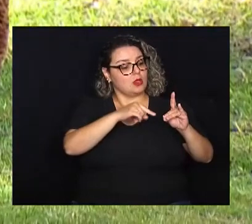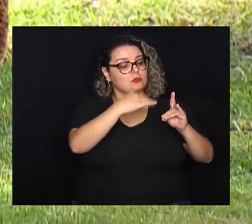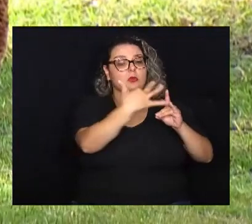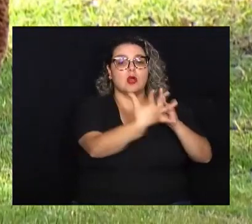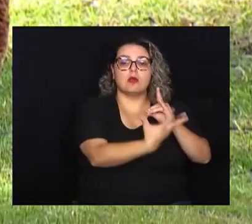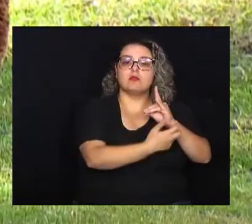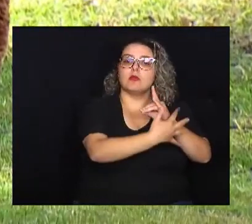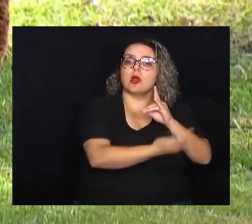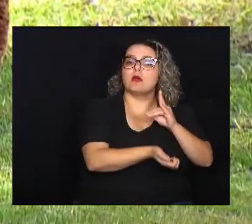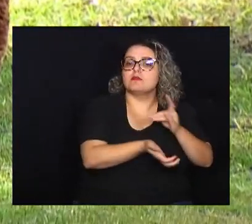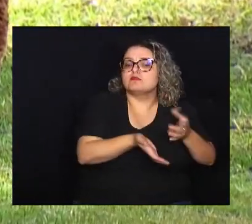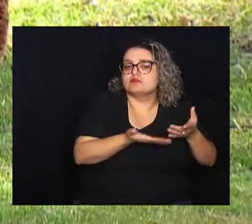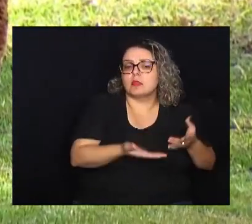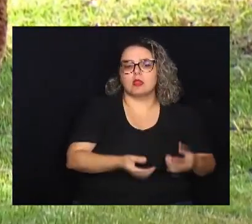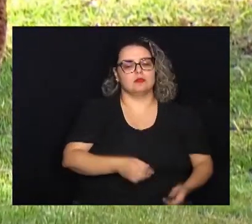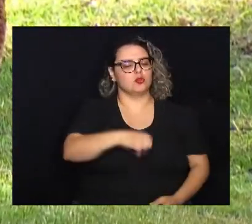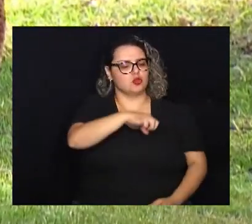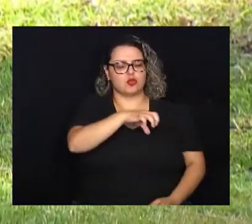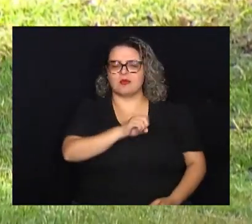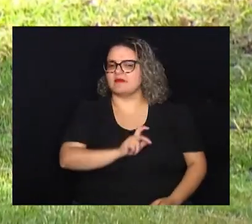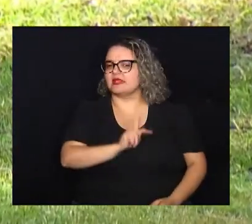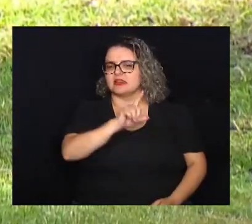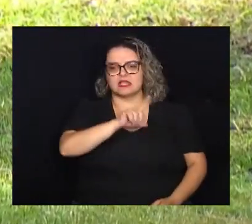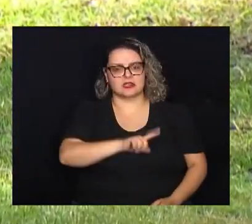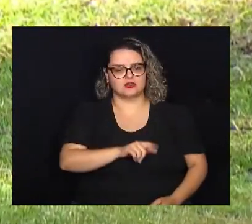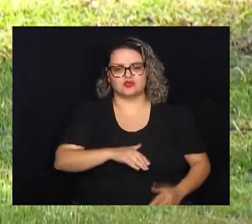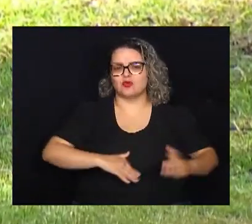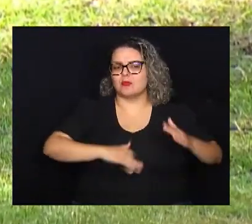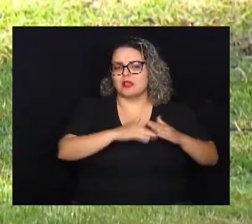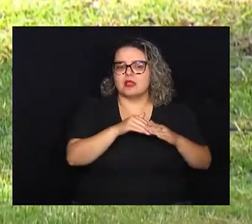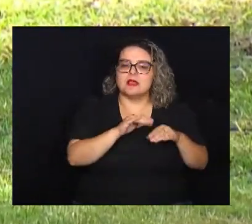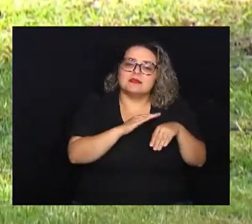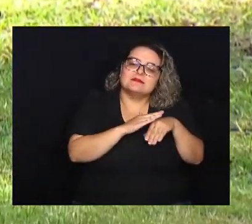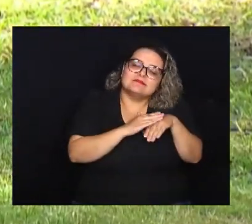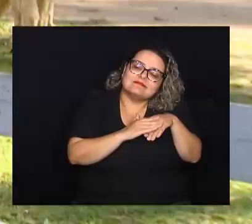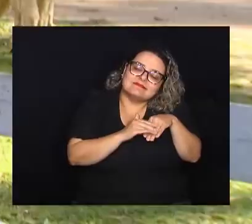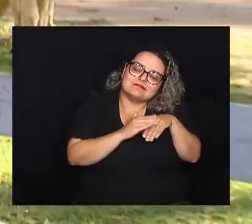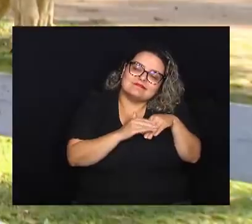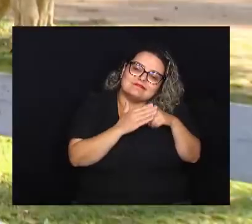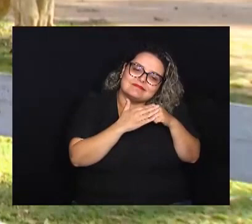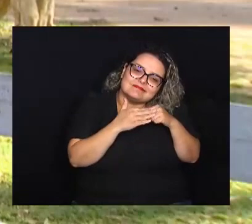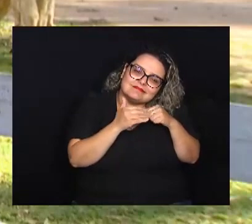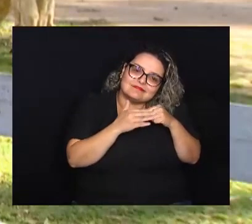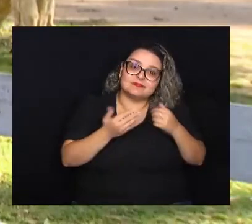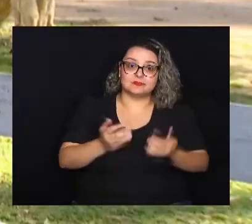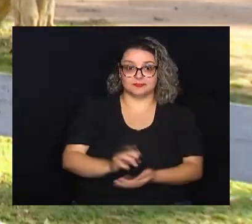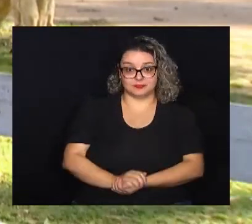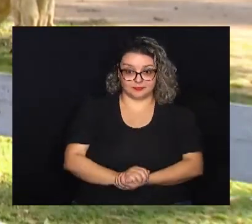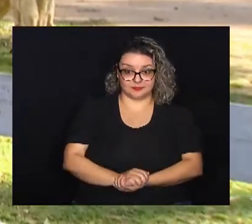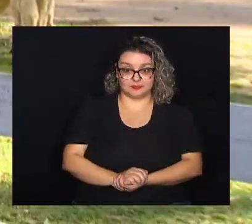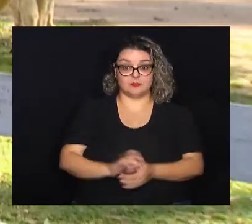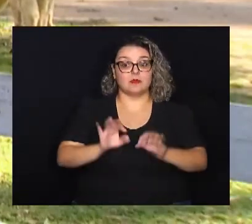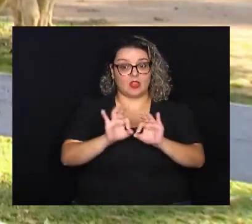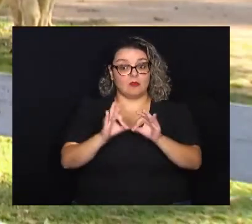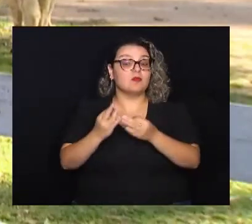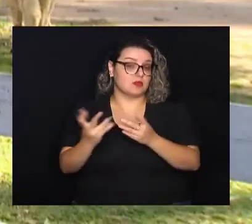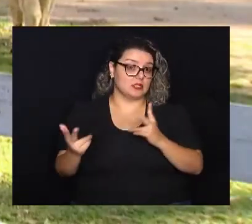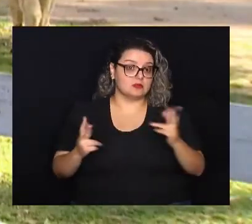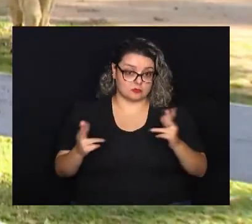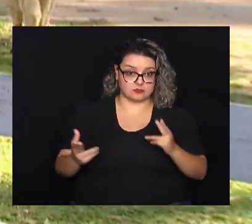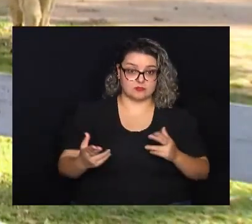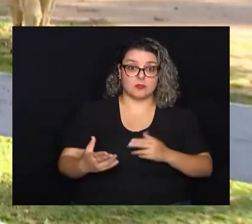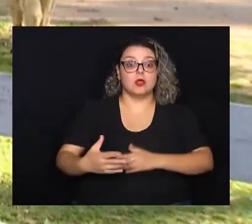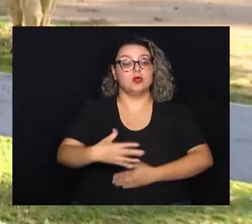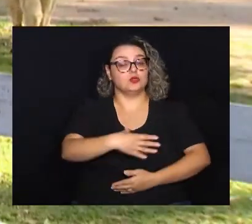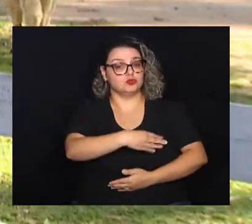chegam a pesar no máximo 90 kg e são delicadas e dóceis ou elas são das mesmas famílias né são mamíferos